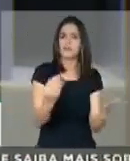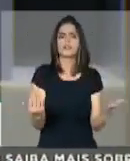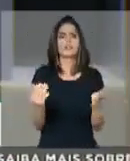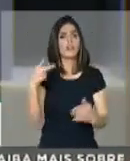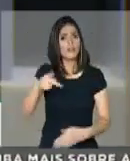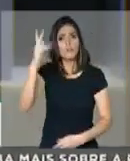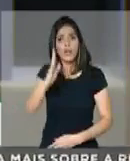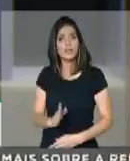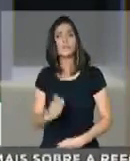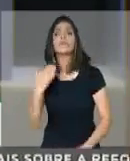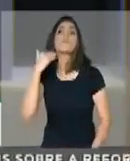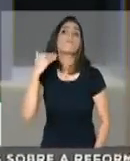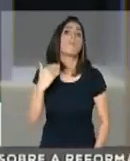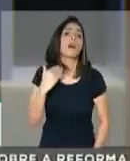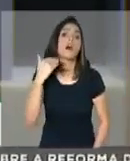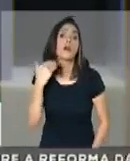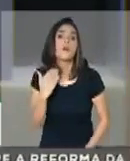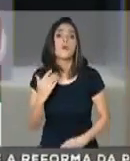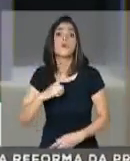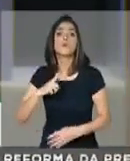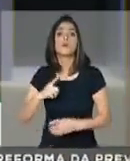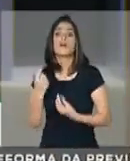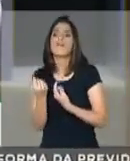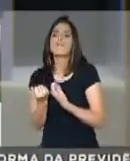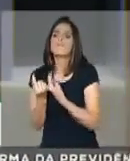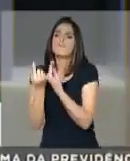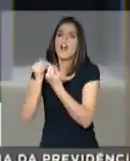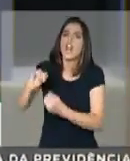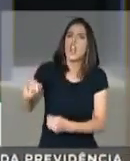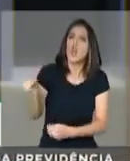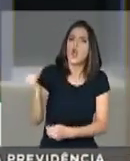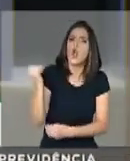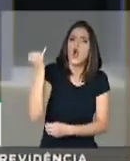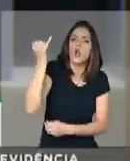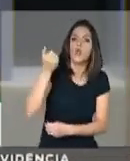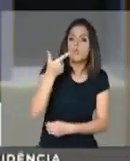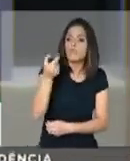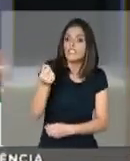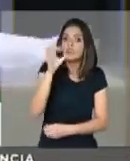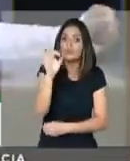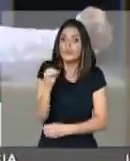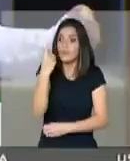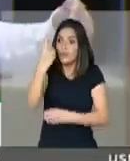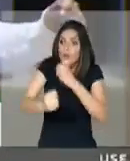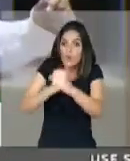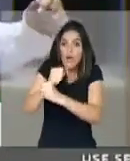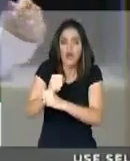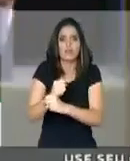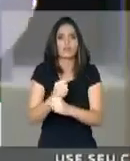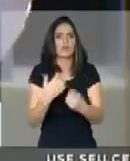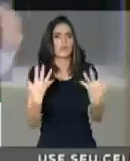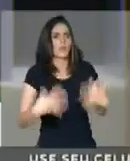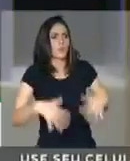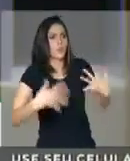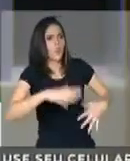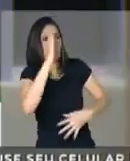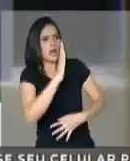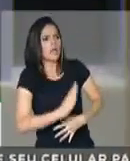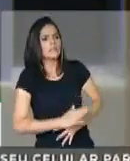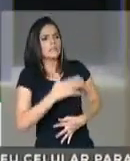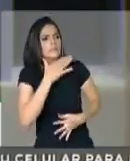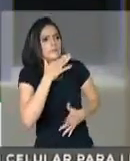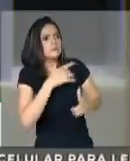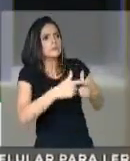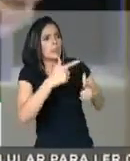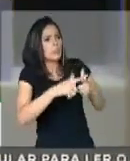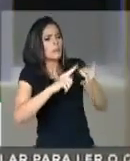bancos têm, em média, 20% de lucratividade por ano, com toda a dificuldade que o país